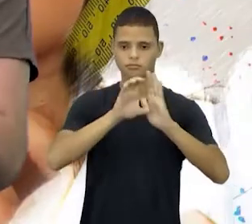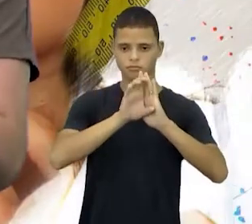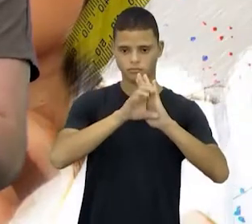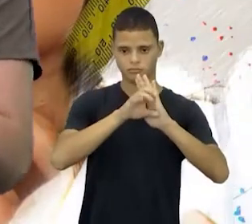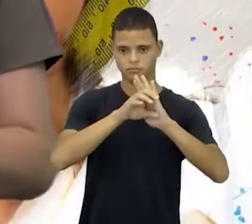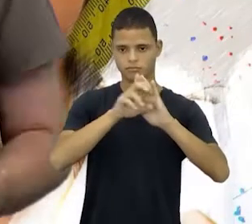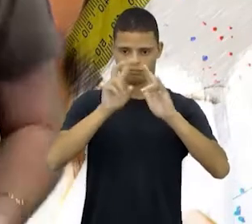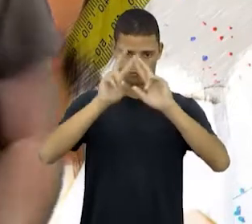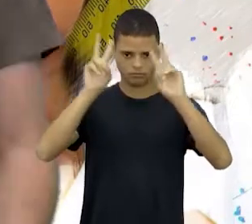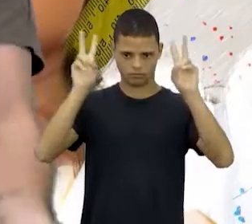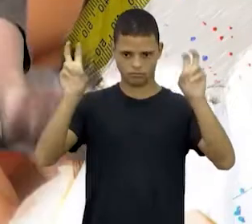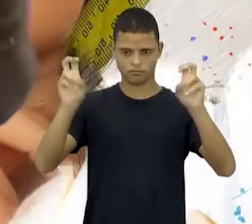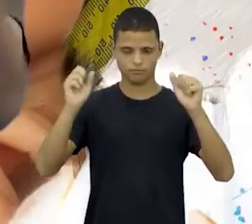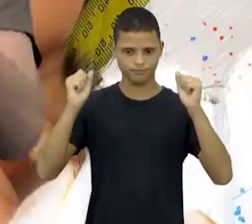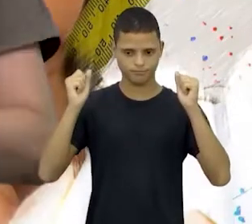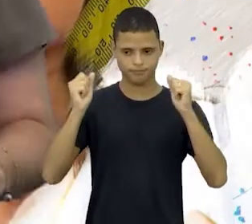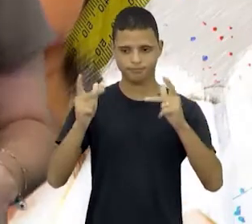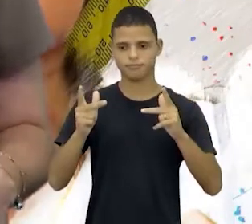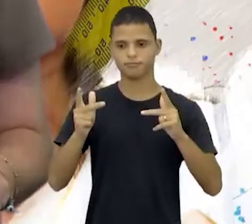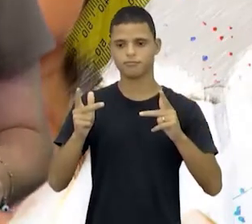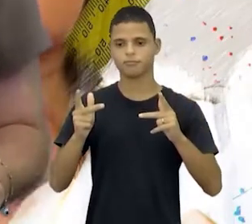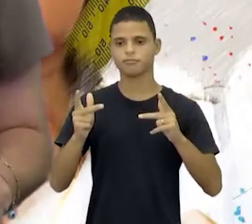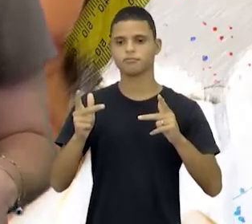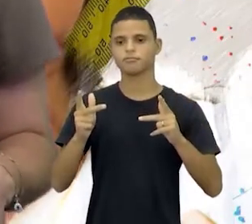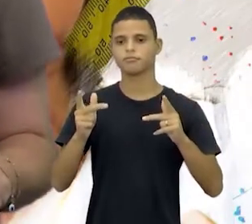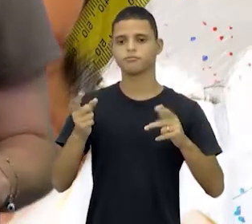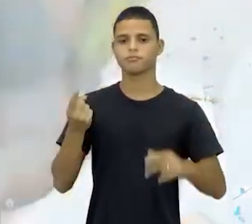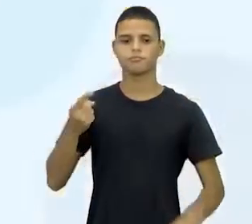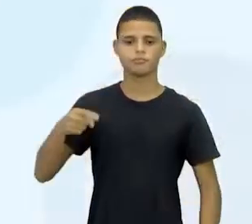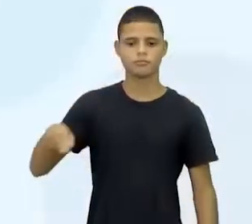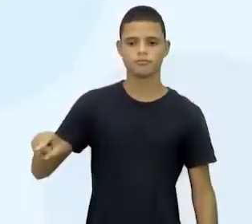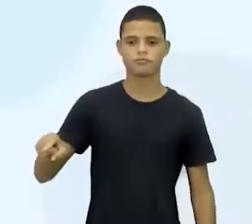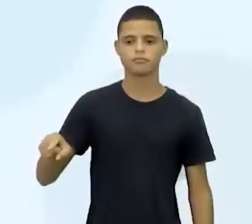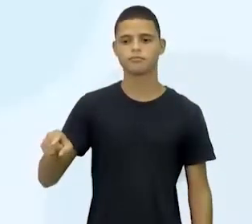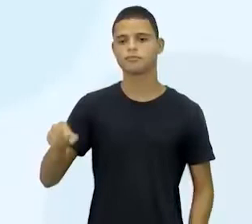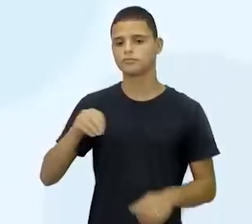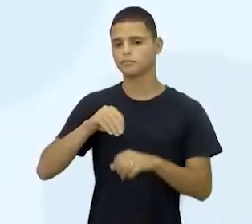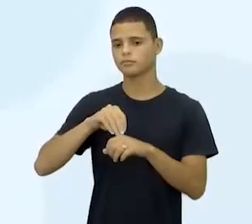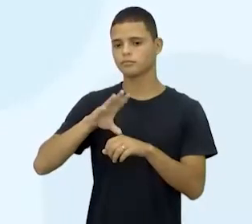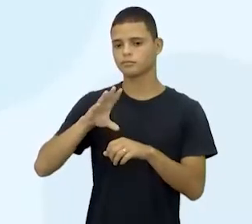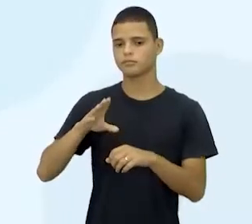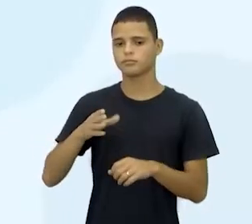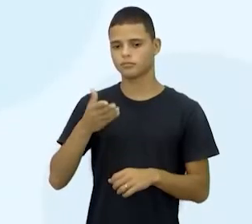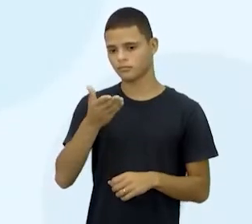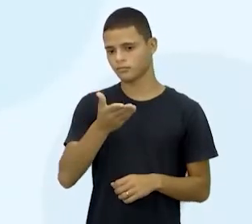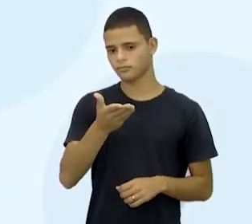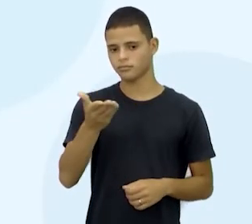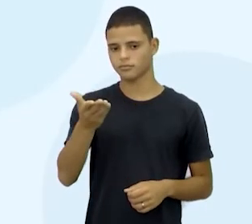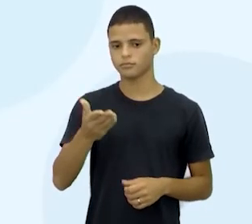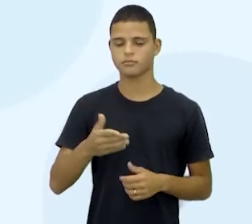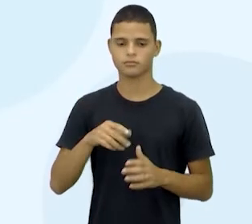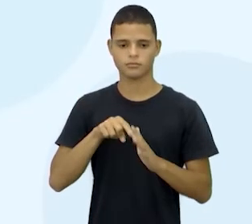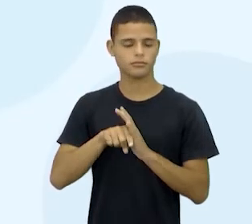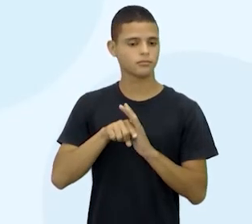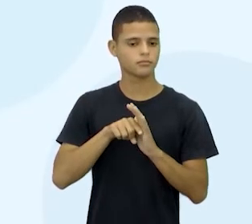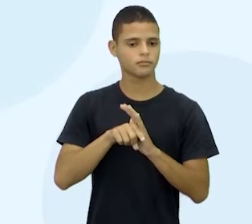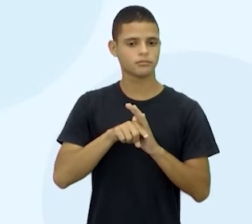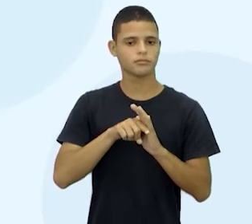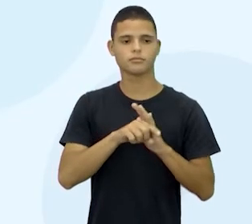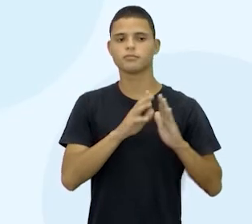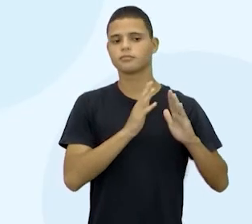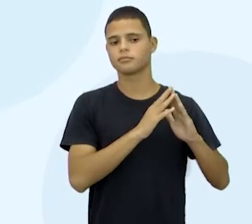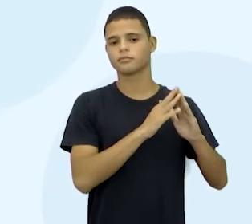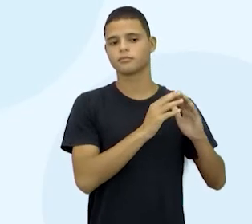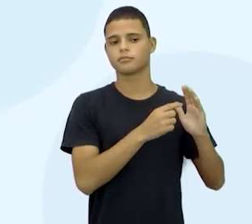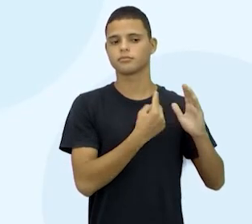temática, tá? E aí, o nosso último dica para as orientações de você, estudante que está aí pesquisando de forma assíncrona,